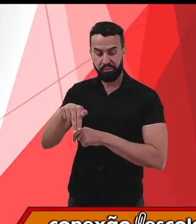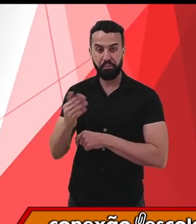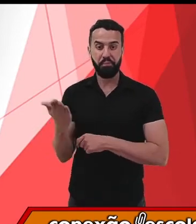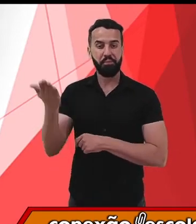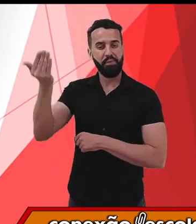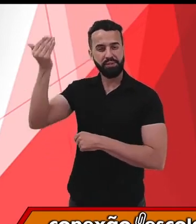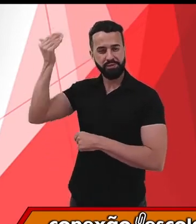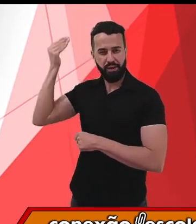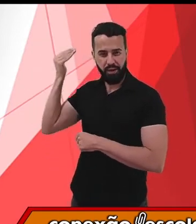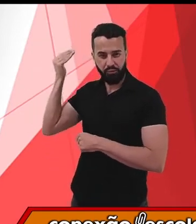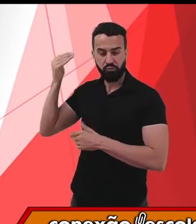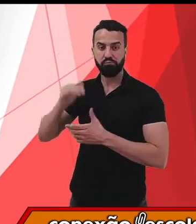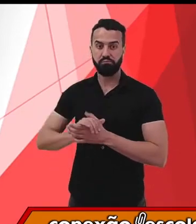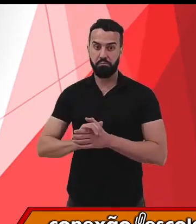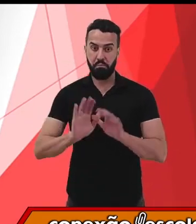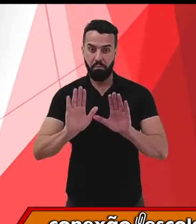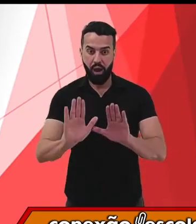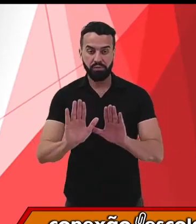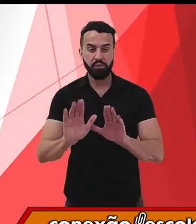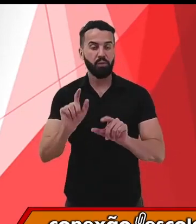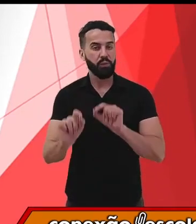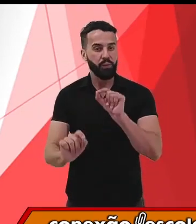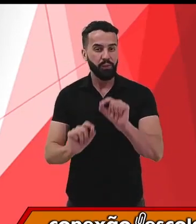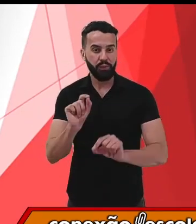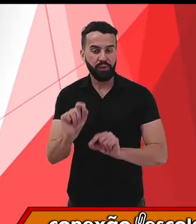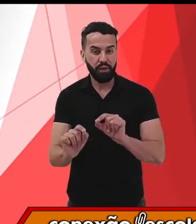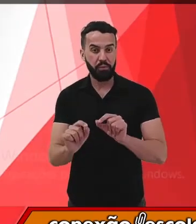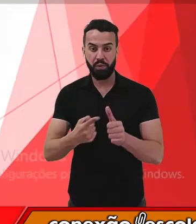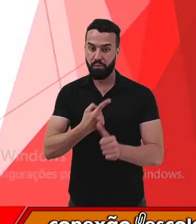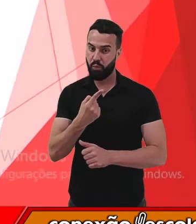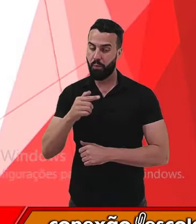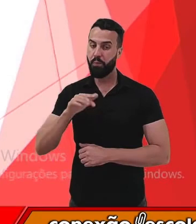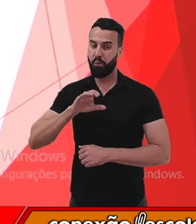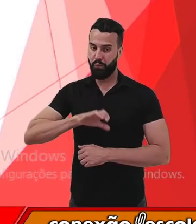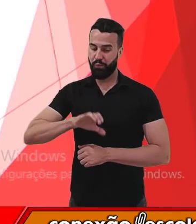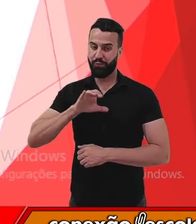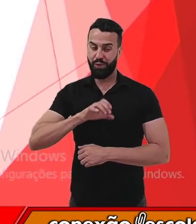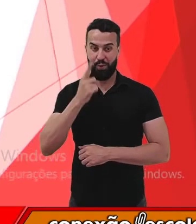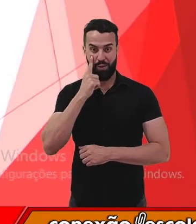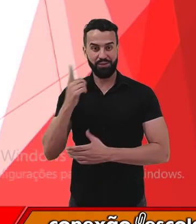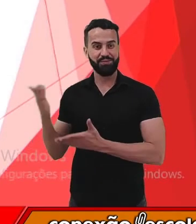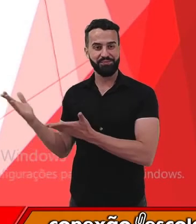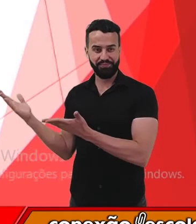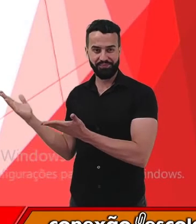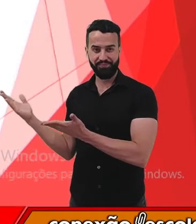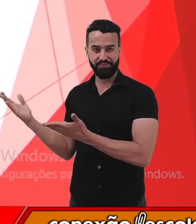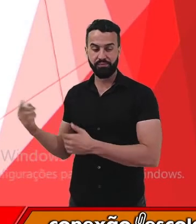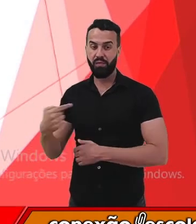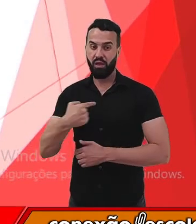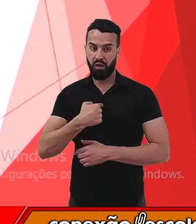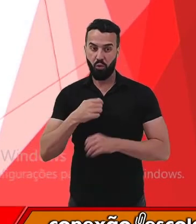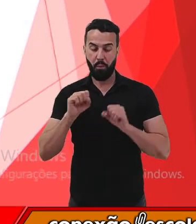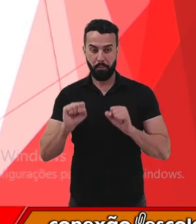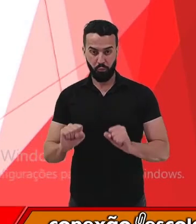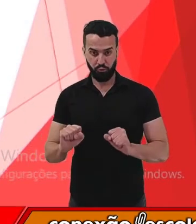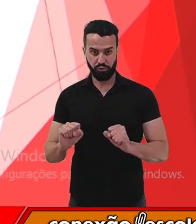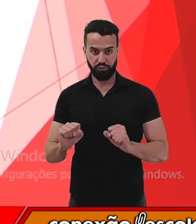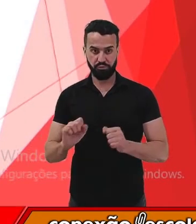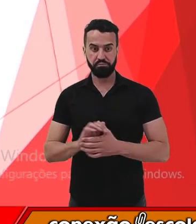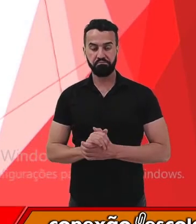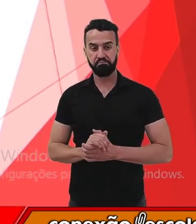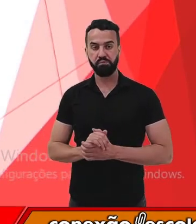o verbo no passado, eu queria conjugar com vocês em português. Observe aí nessa tabela. Eu pude,